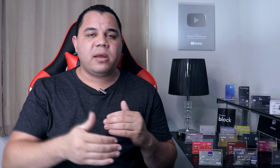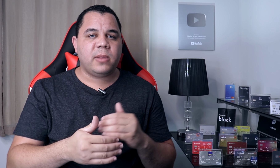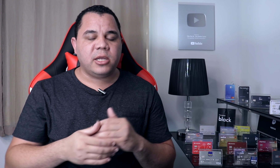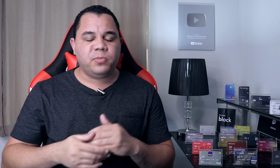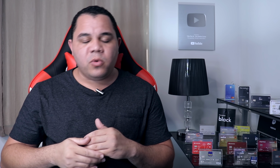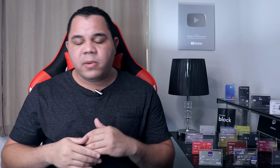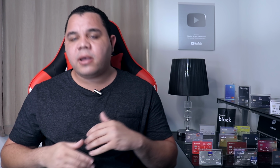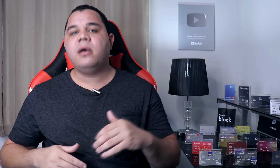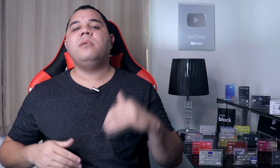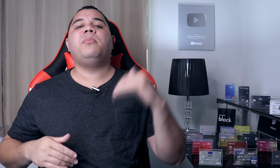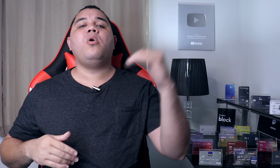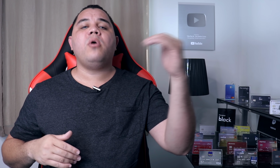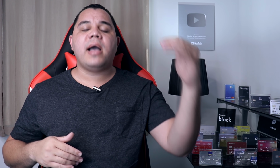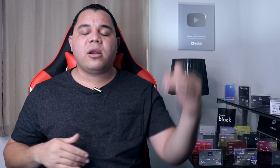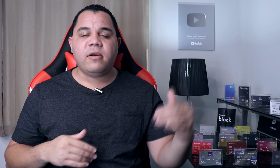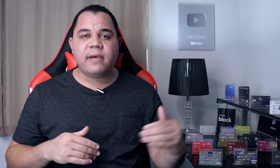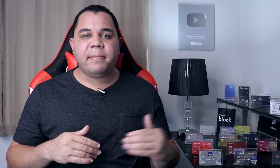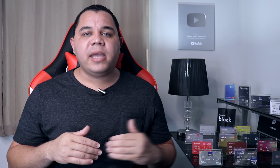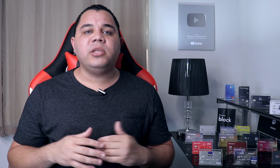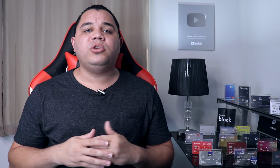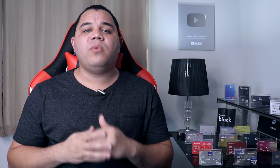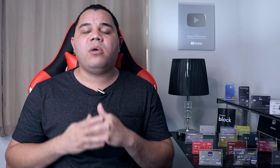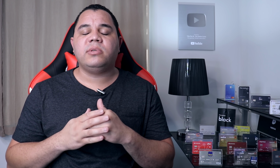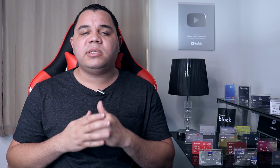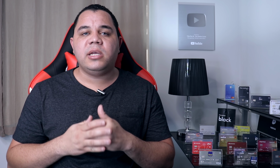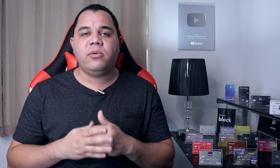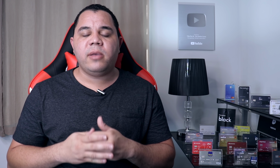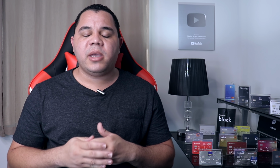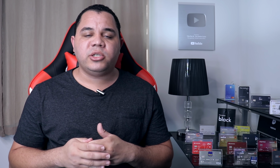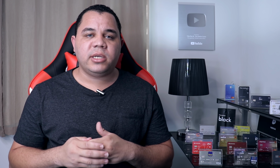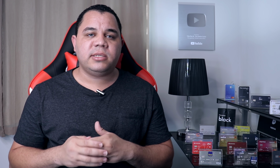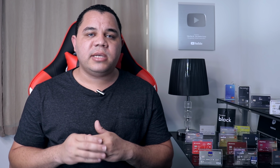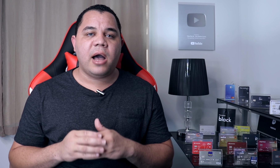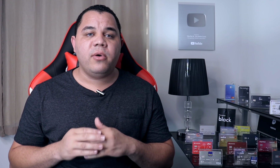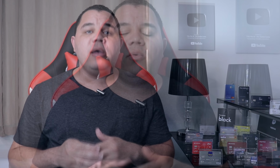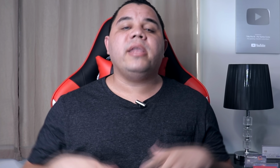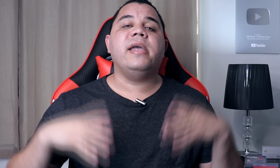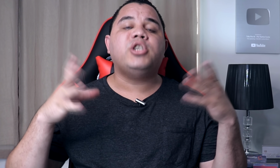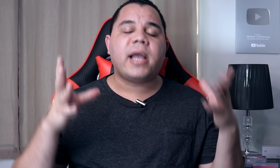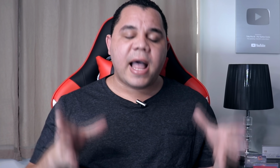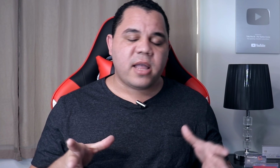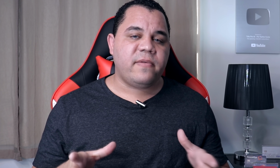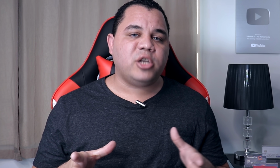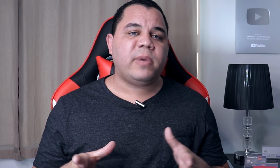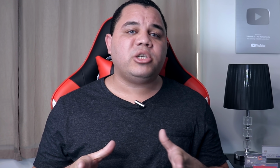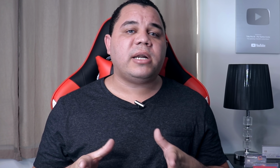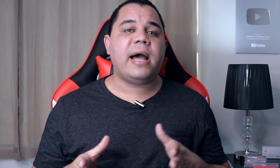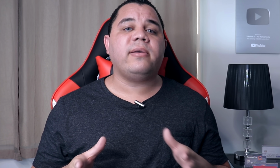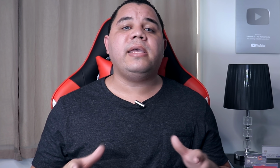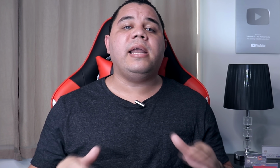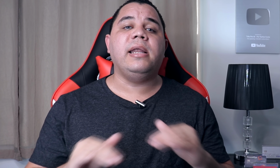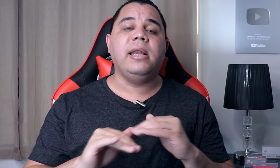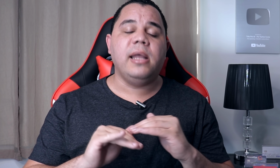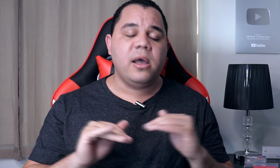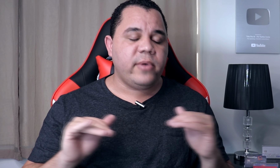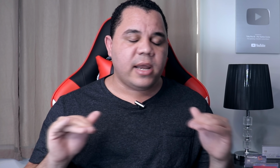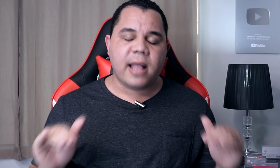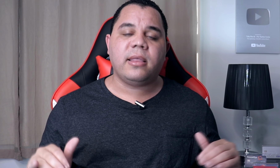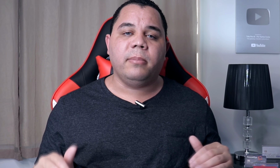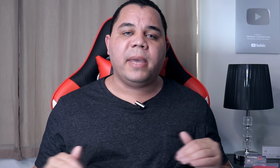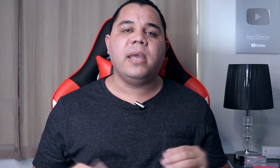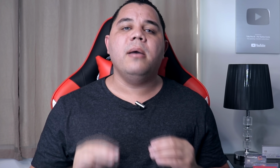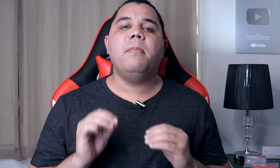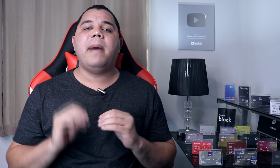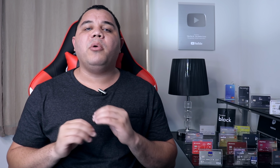estado de calamidade pública, prorrogar novamente o auxílio emergencial, o que deixa cada vez mais claro que ele não